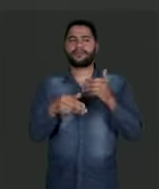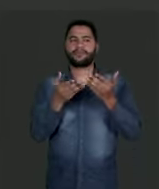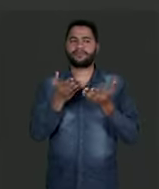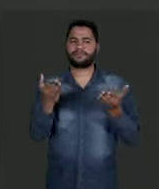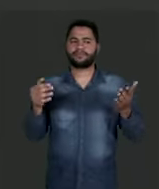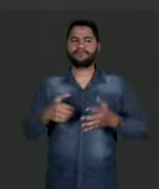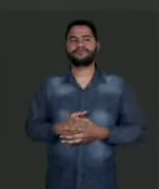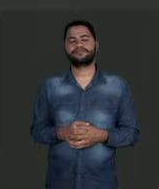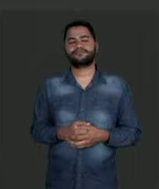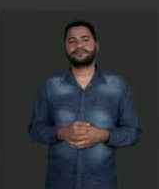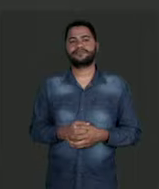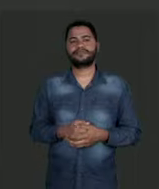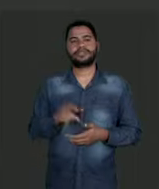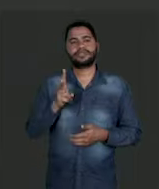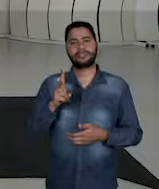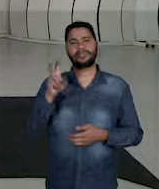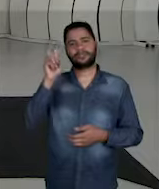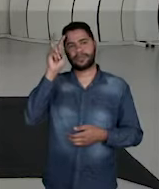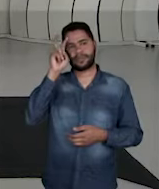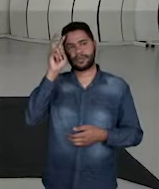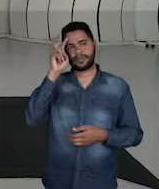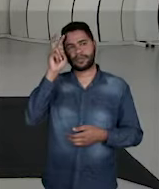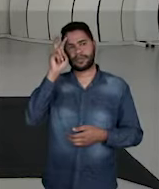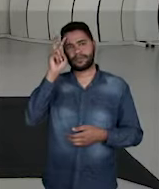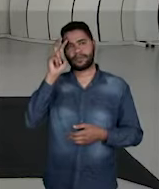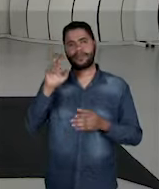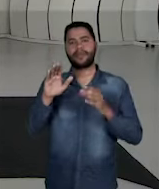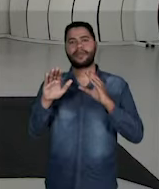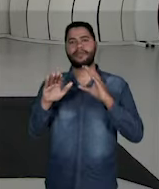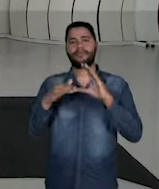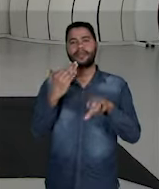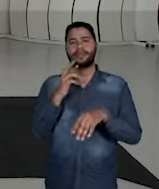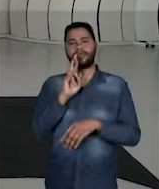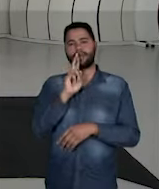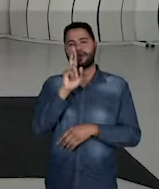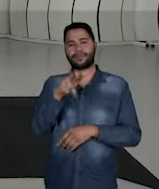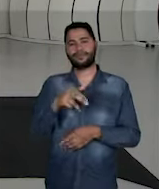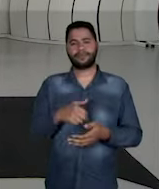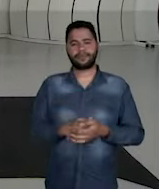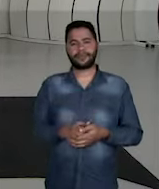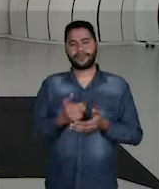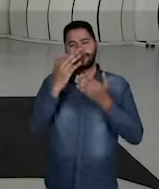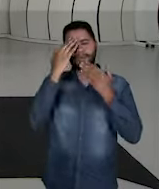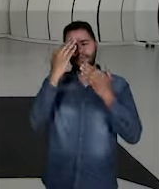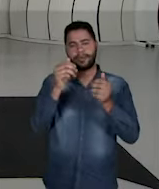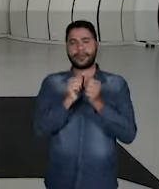de vocês. Toda quinta-feira é só mandar que a gente responde. Muito obrigada pela